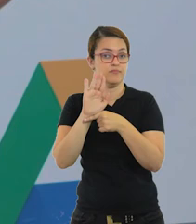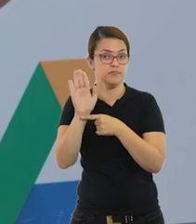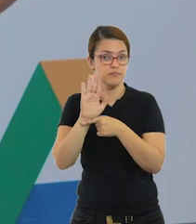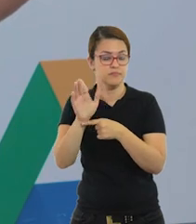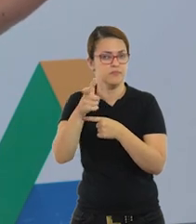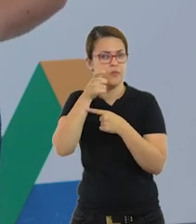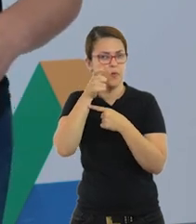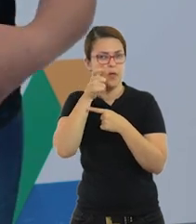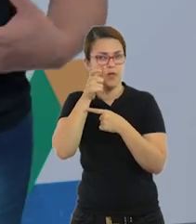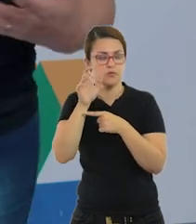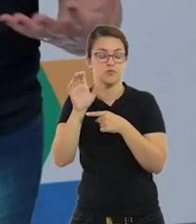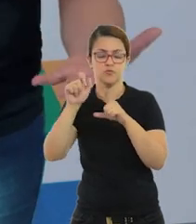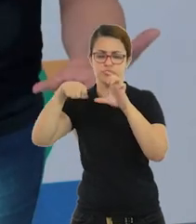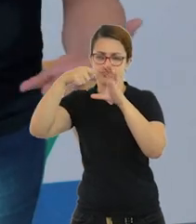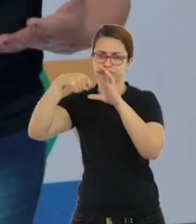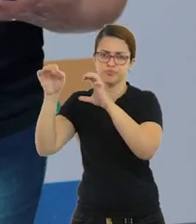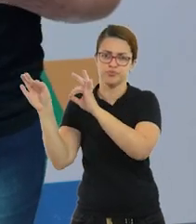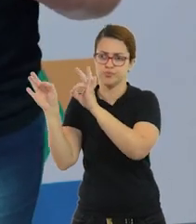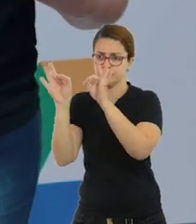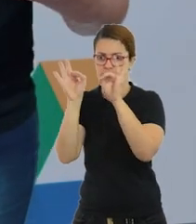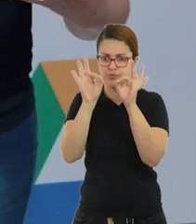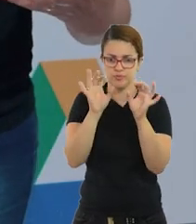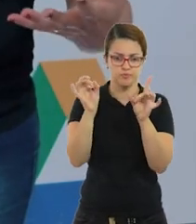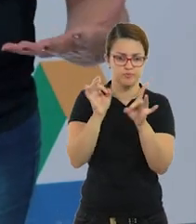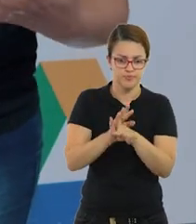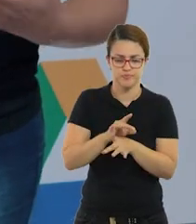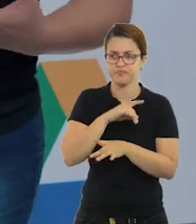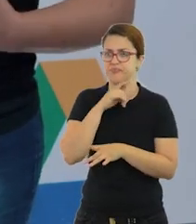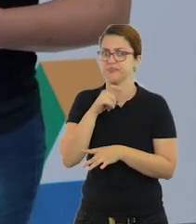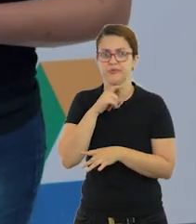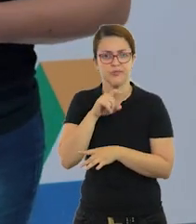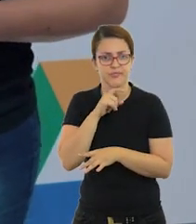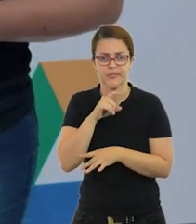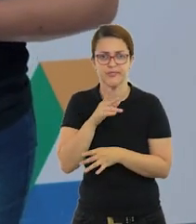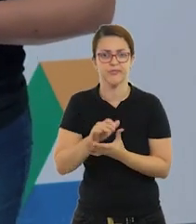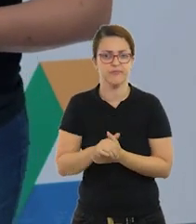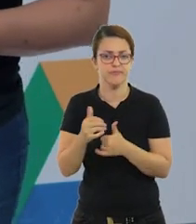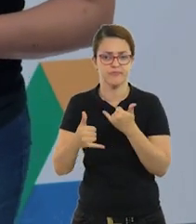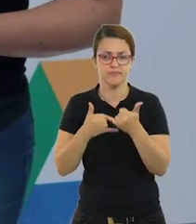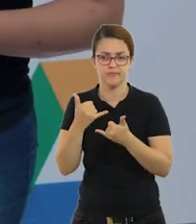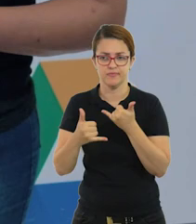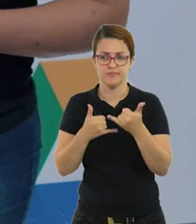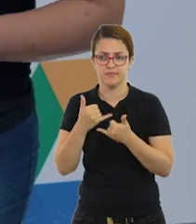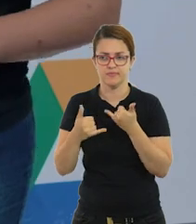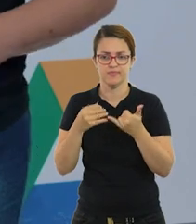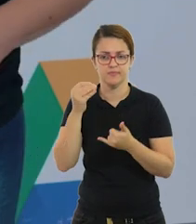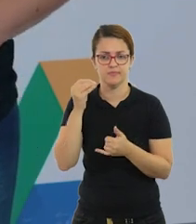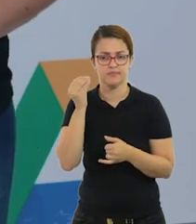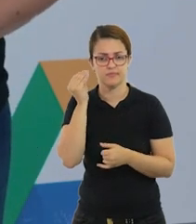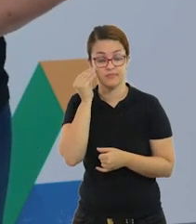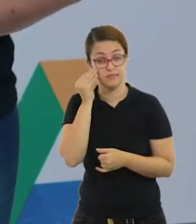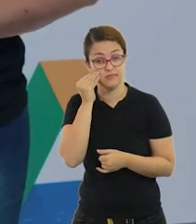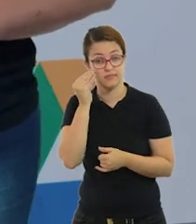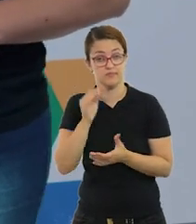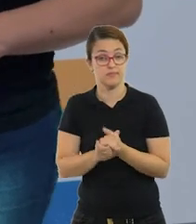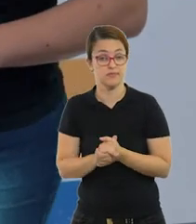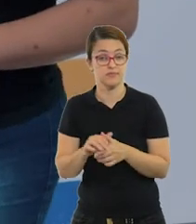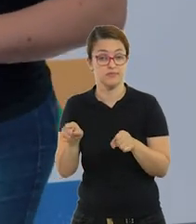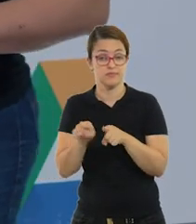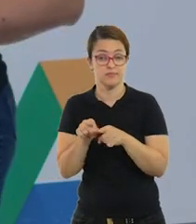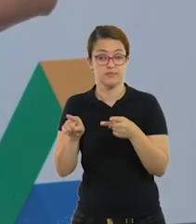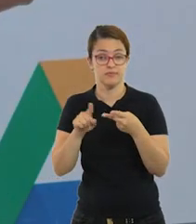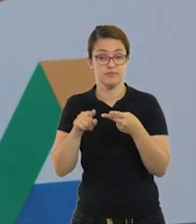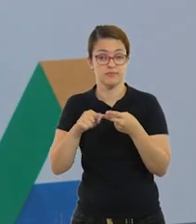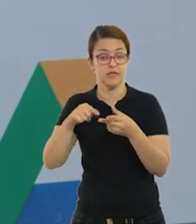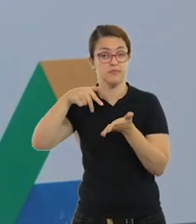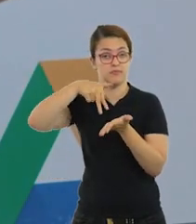Temos então o vídeo para a criança assista. Se você perceber que ela não está dando conta da complexidade, a gente tem a opção 2,